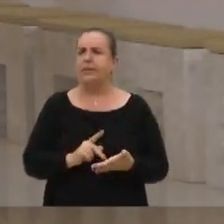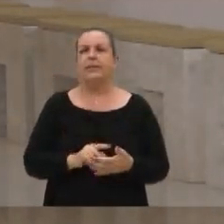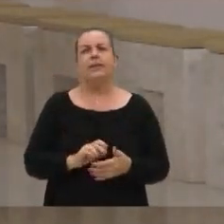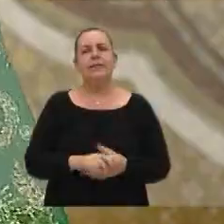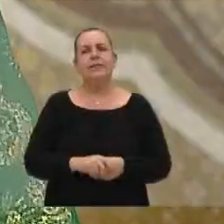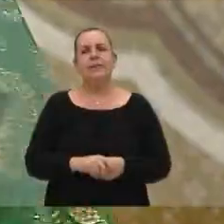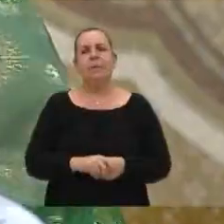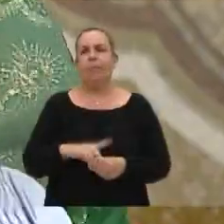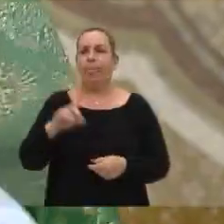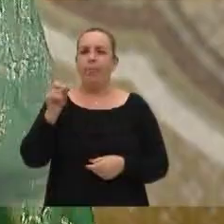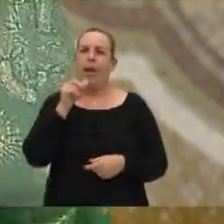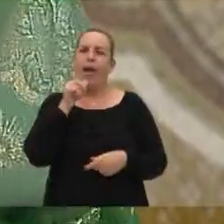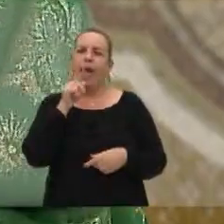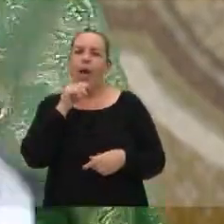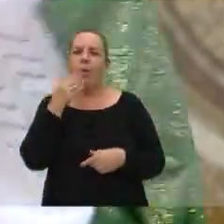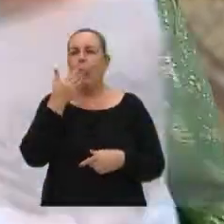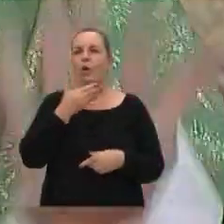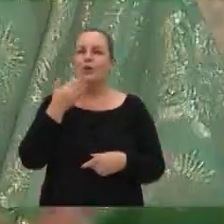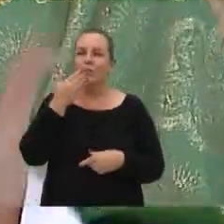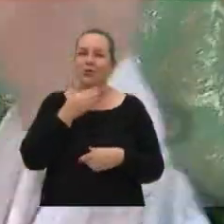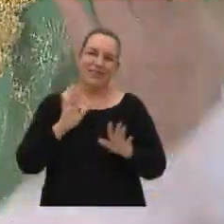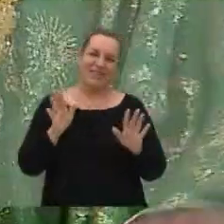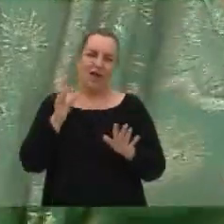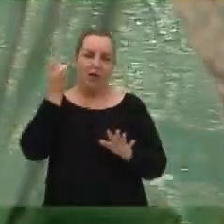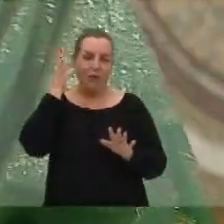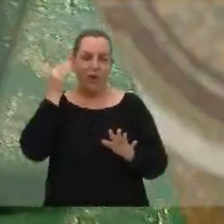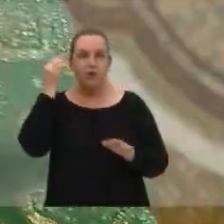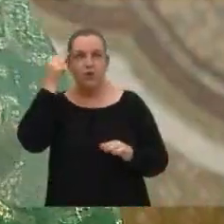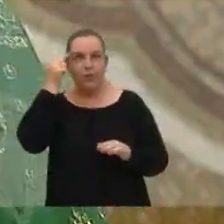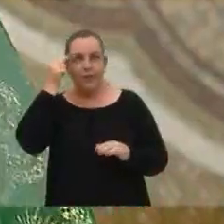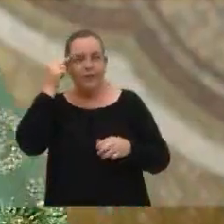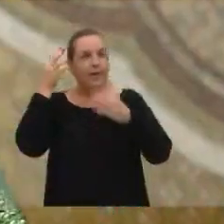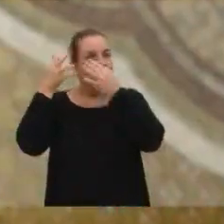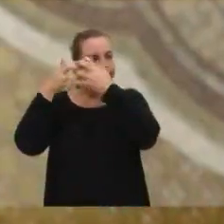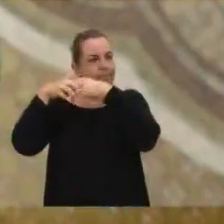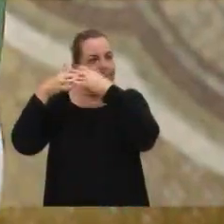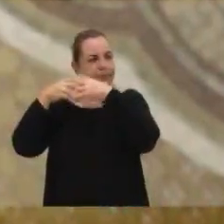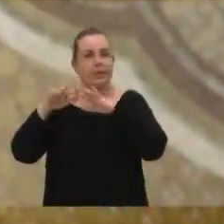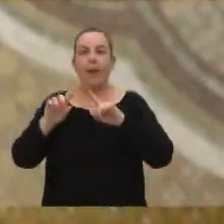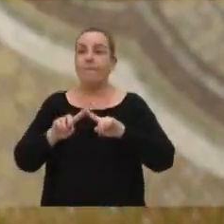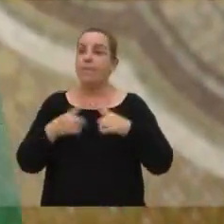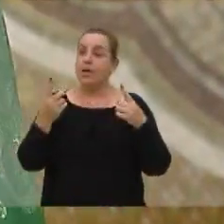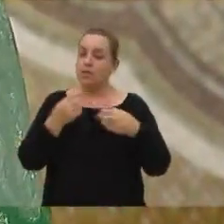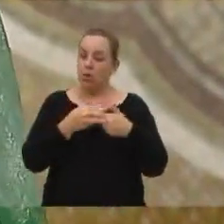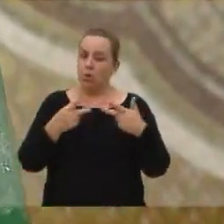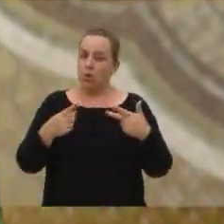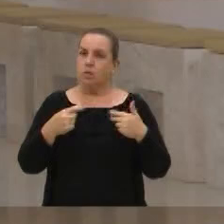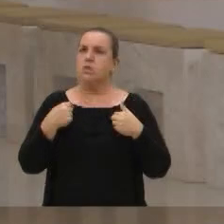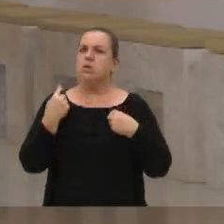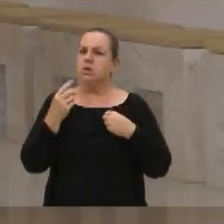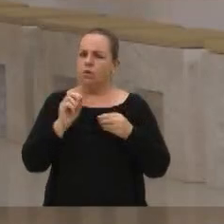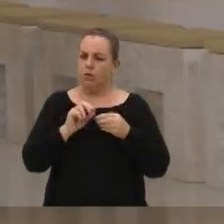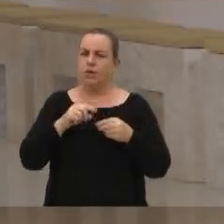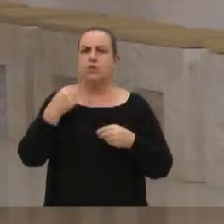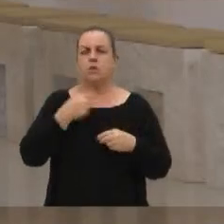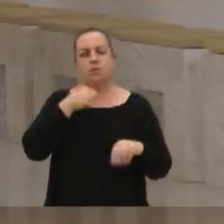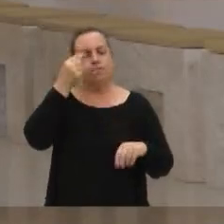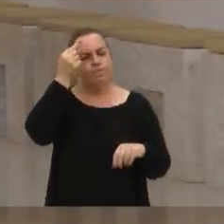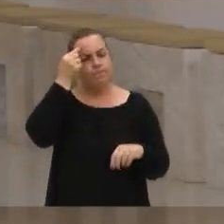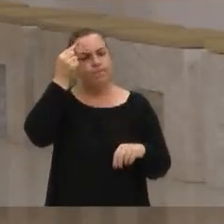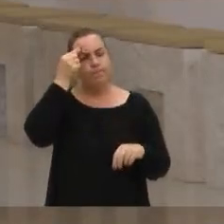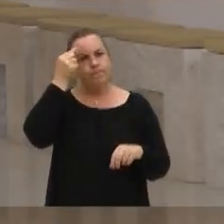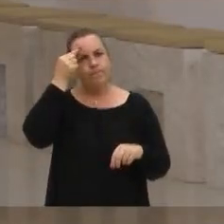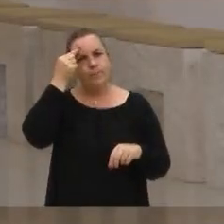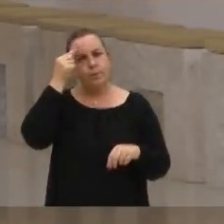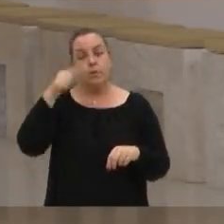não é água com açúcar, não é algo fácil de meditar. Mas é algo que nos chama a pesarmos